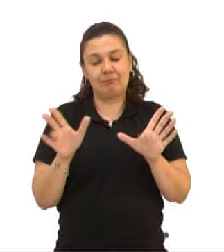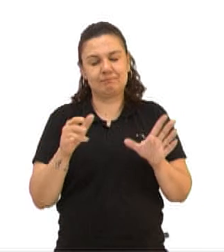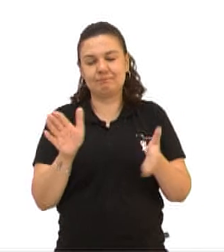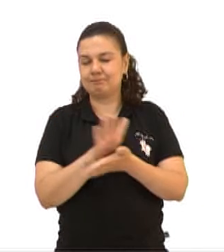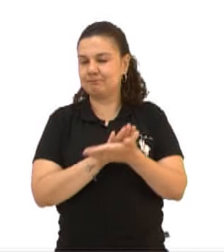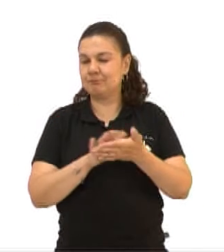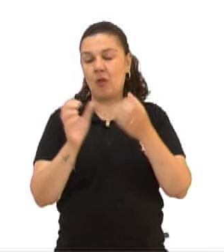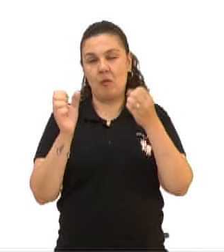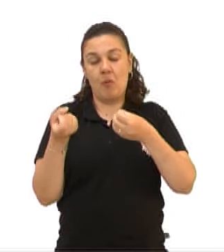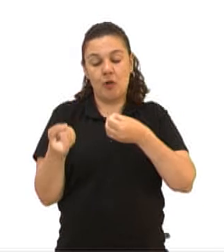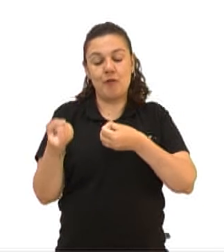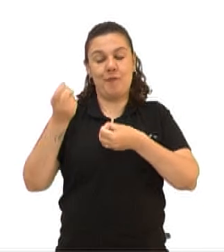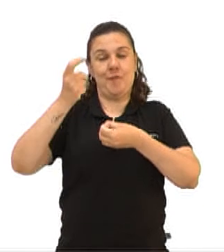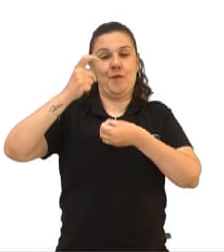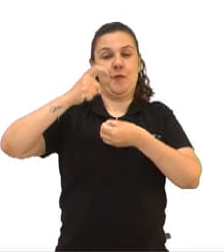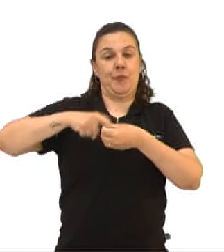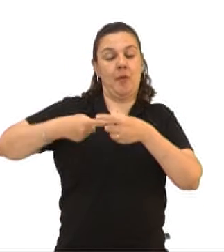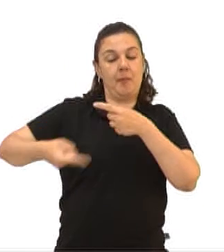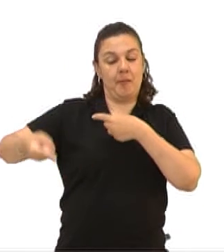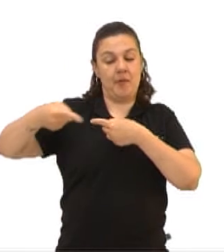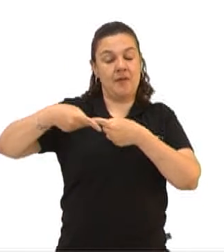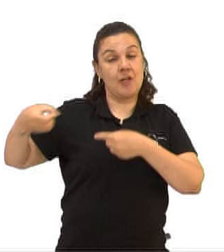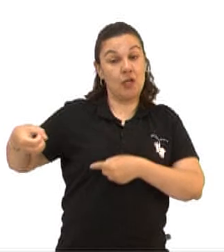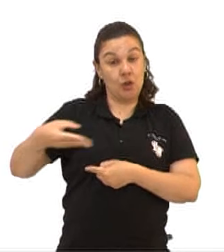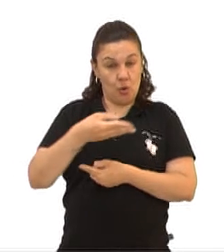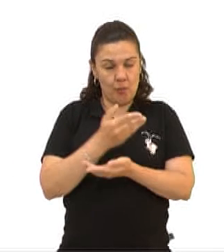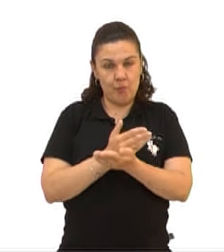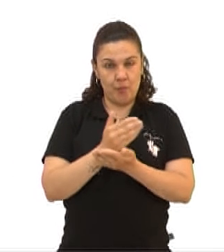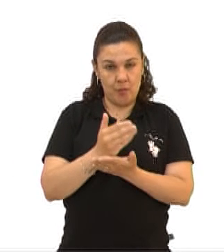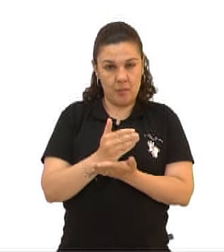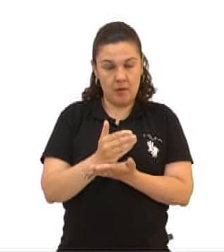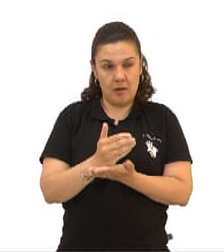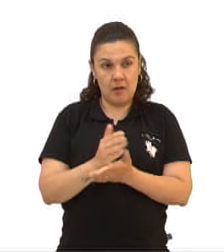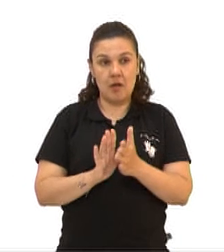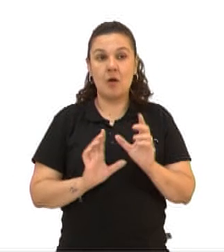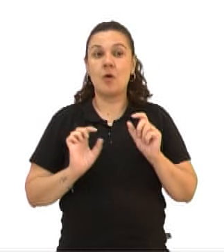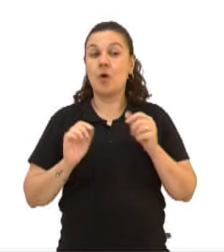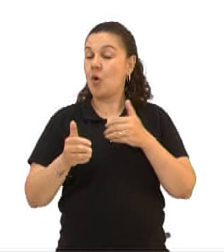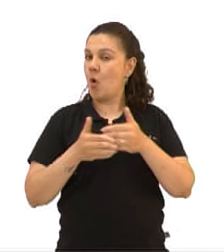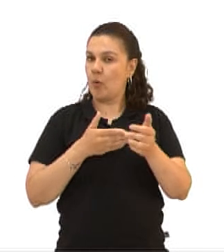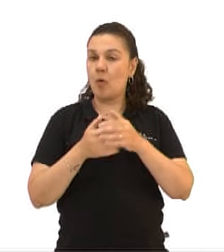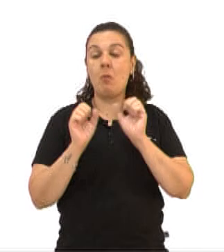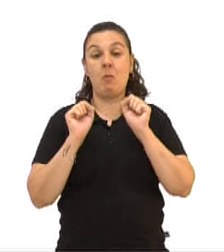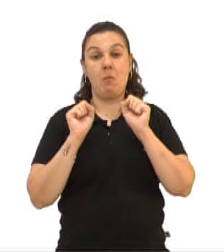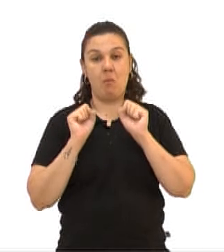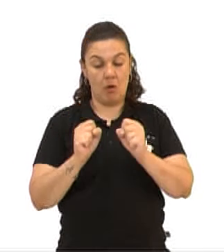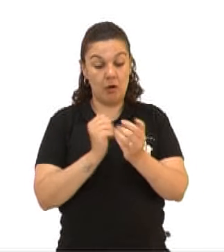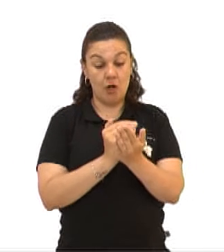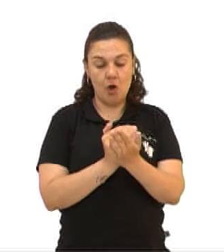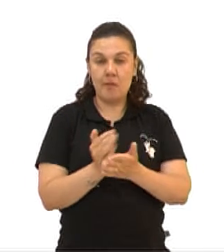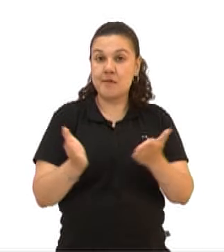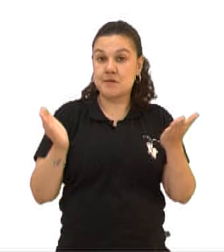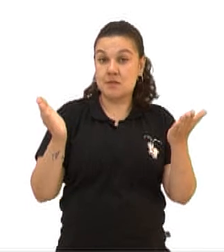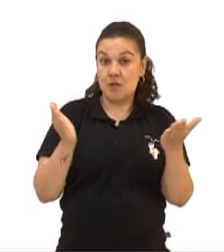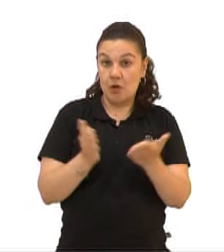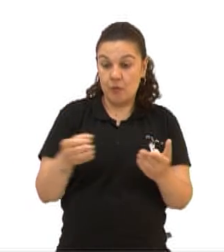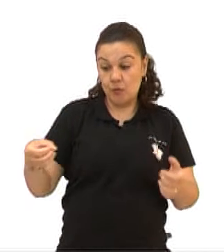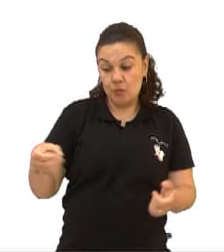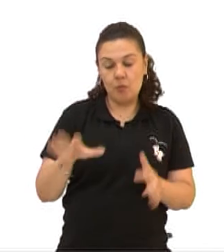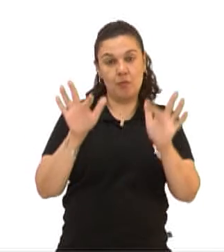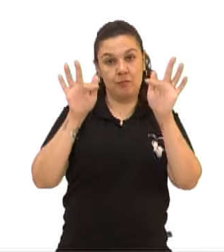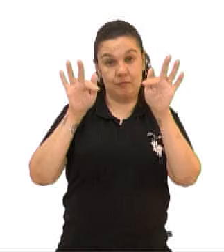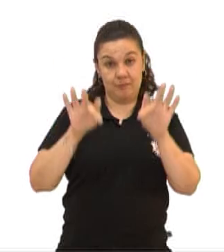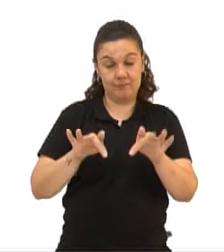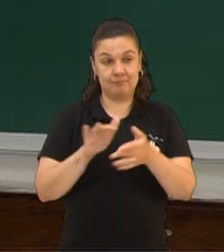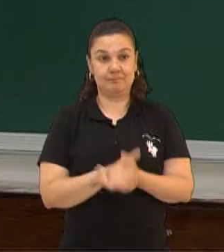ninguém possa voltar atrás e fazer um novo começo, qualquer um pode começar agora e fazer um